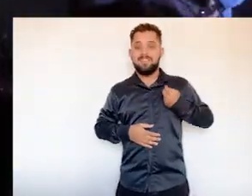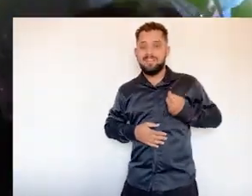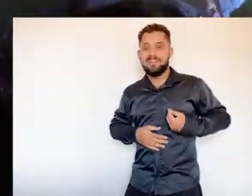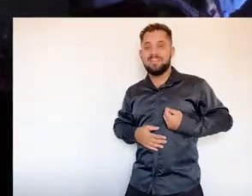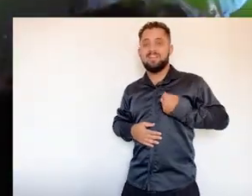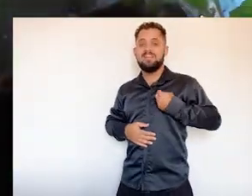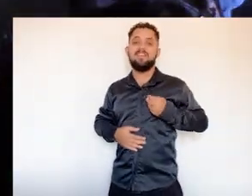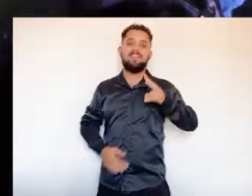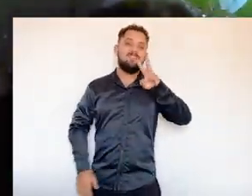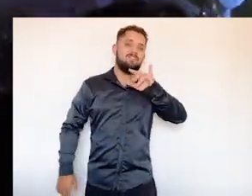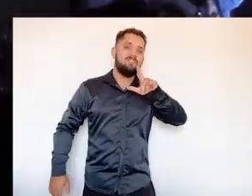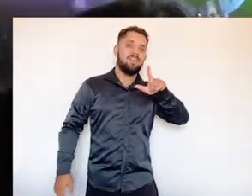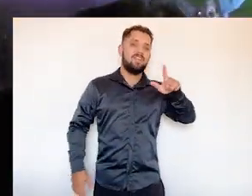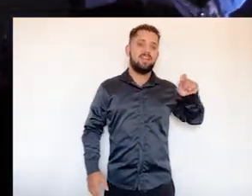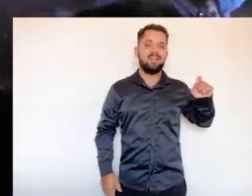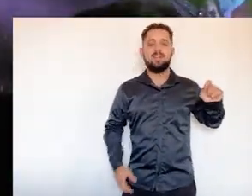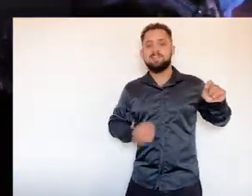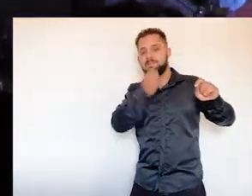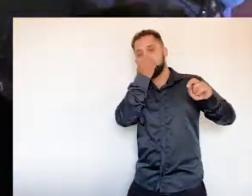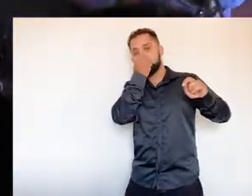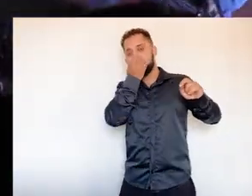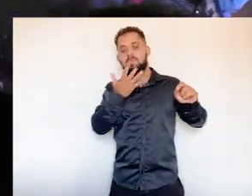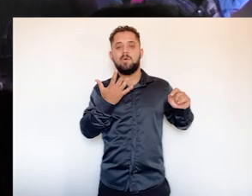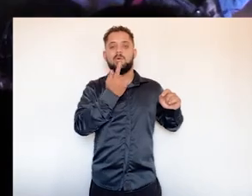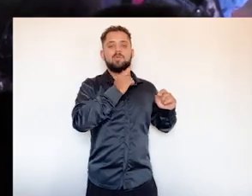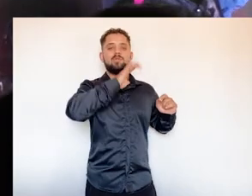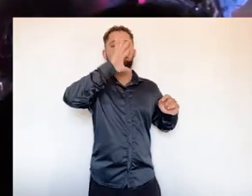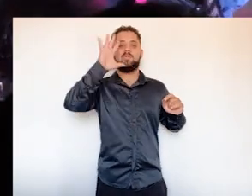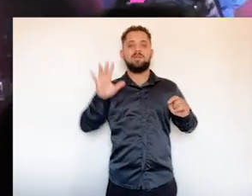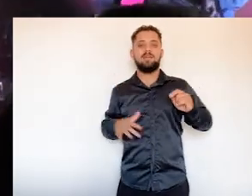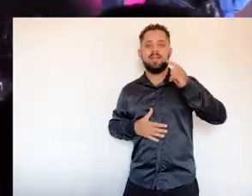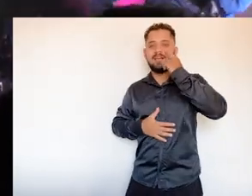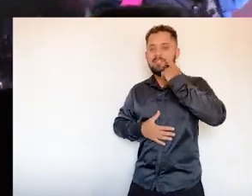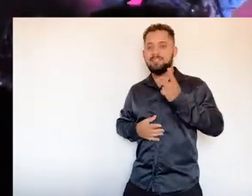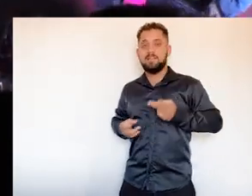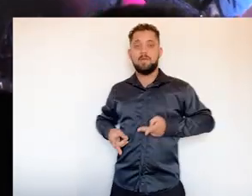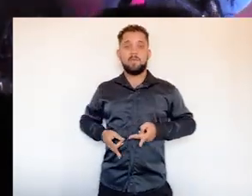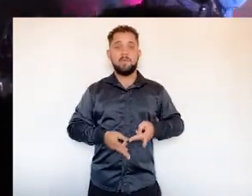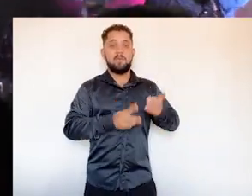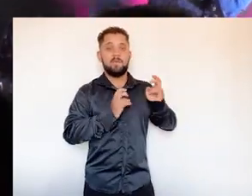Eu vim pra você tomar banho no Bacaiá.